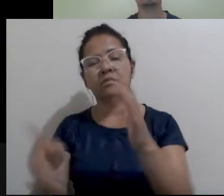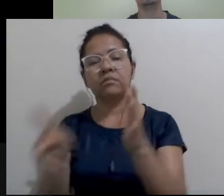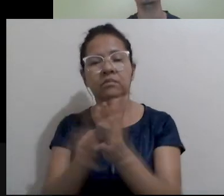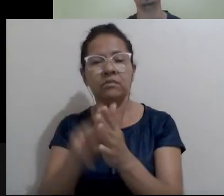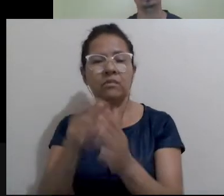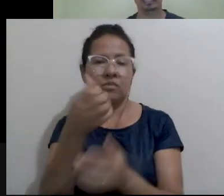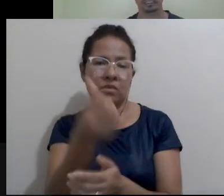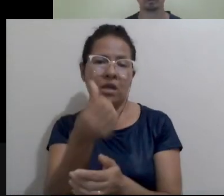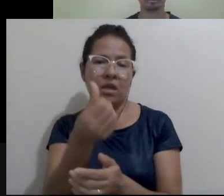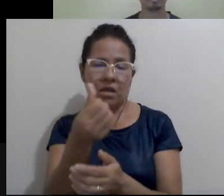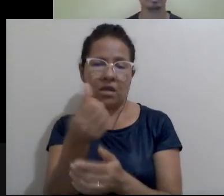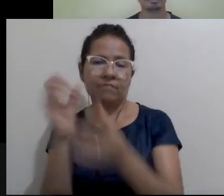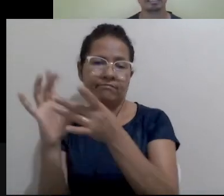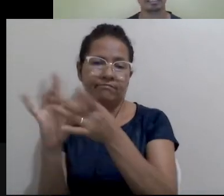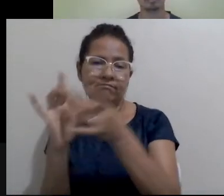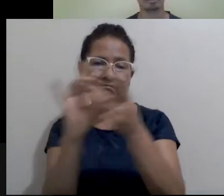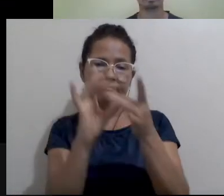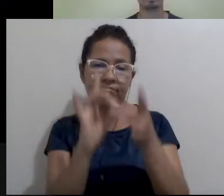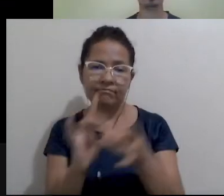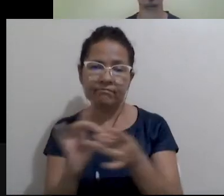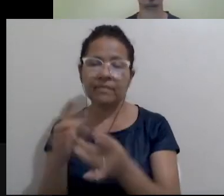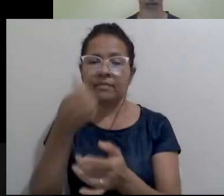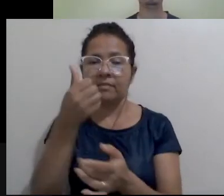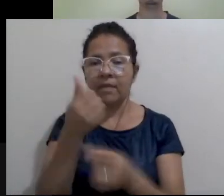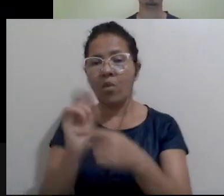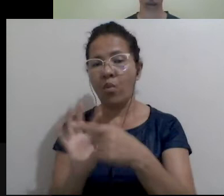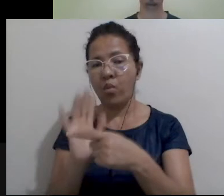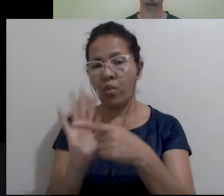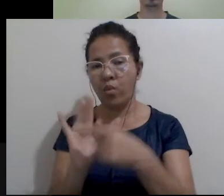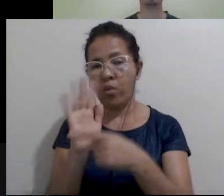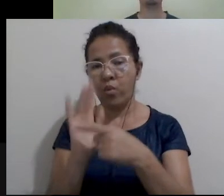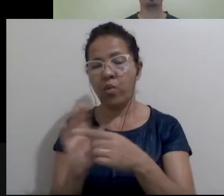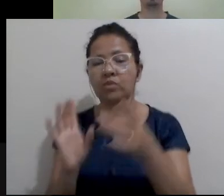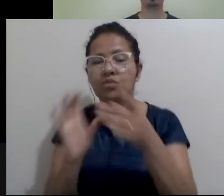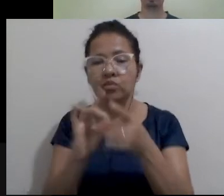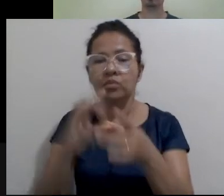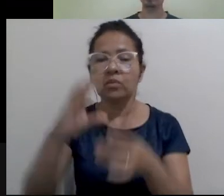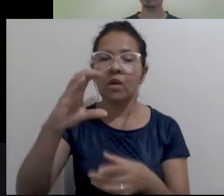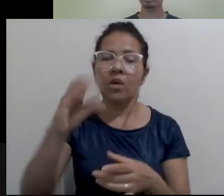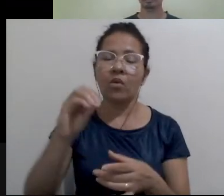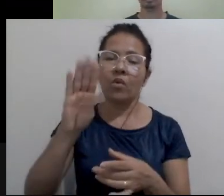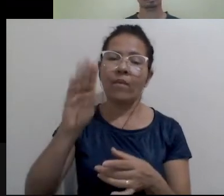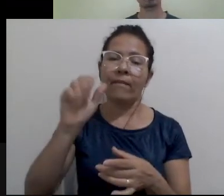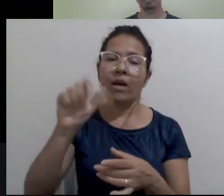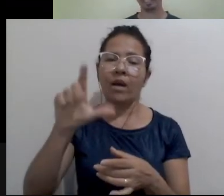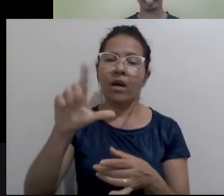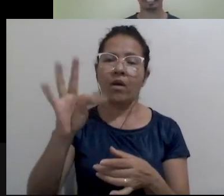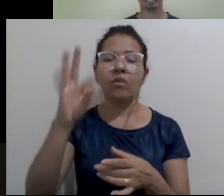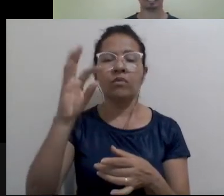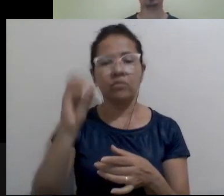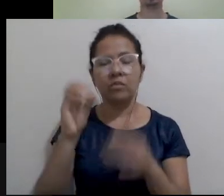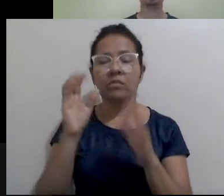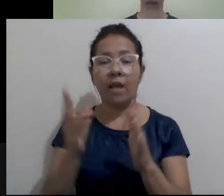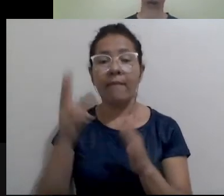coordenação 6, são 6 ligantes iguais, né, que é o ligante amônio, ligado ao cobalto. Então, a